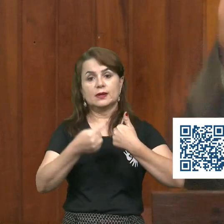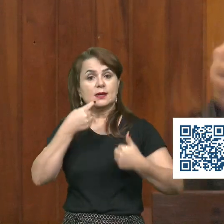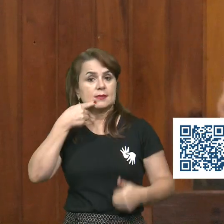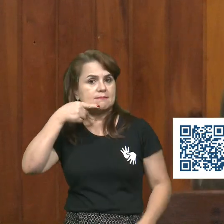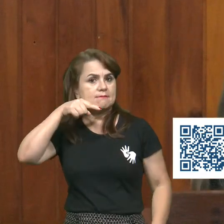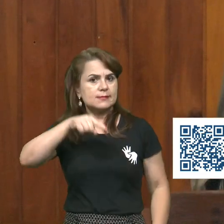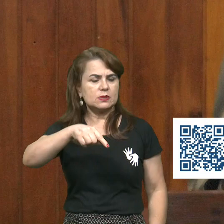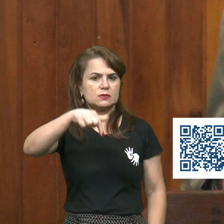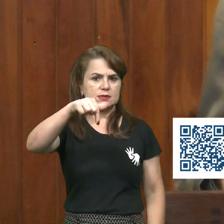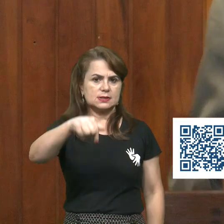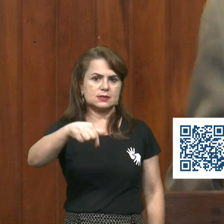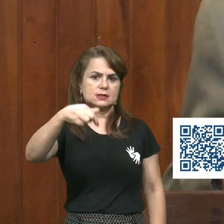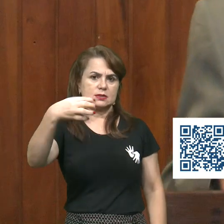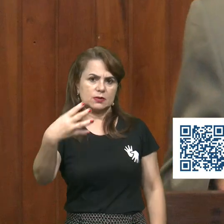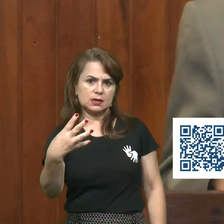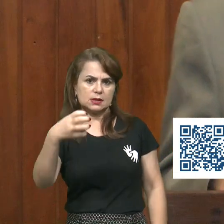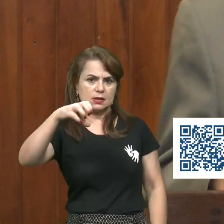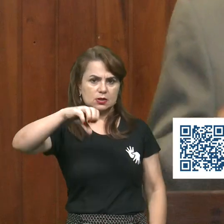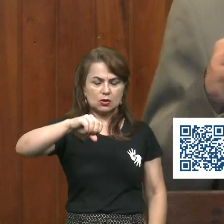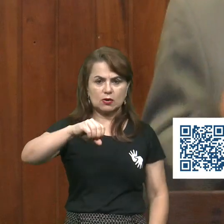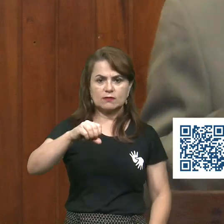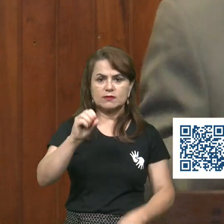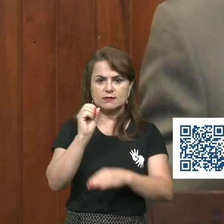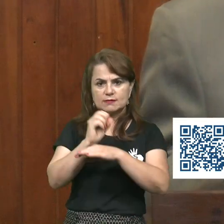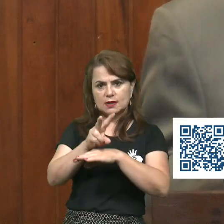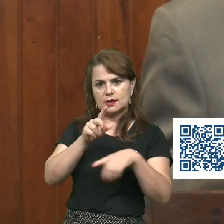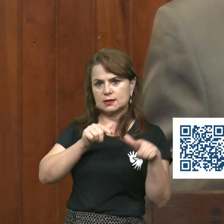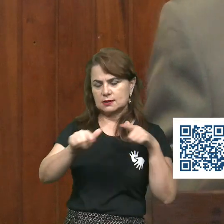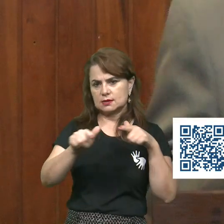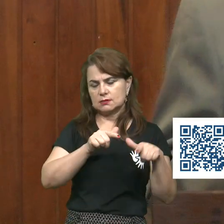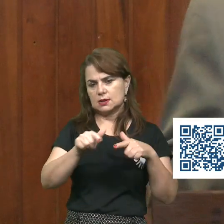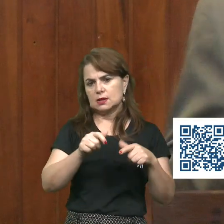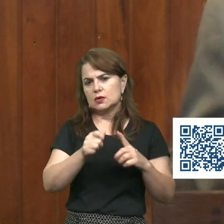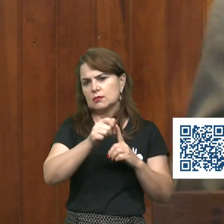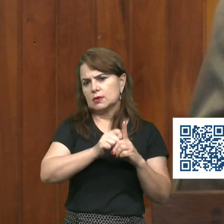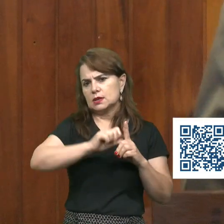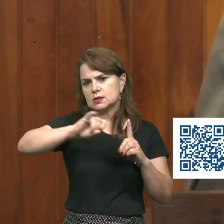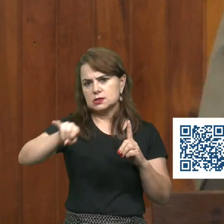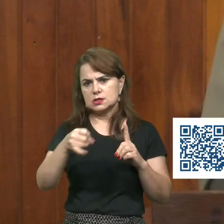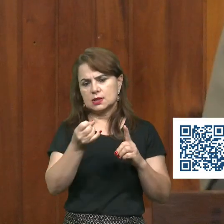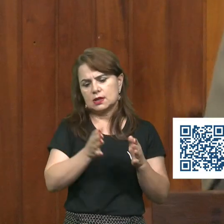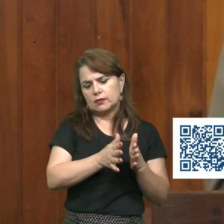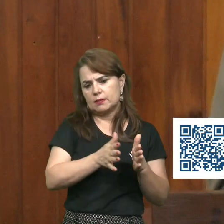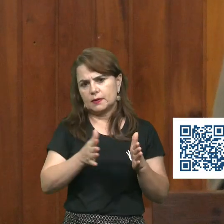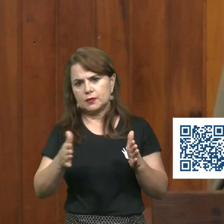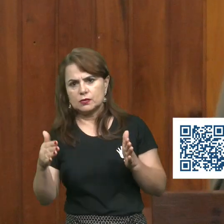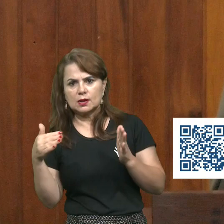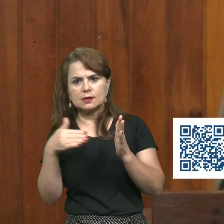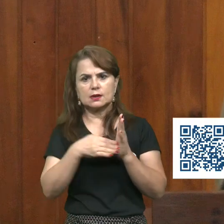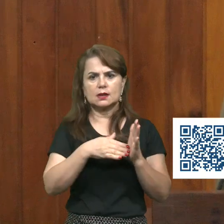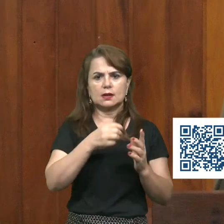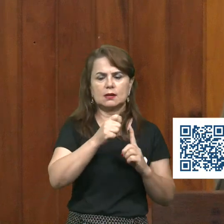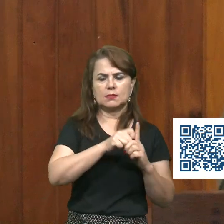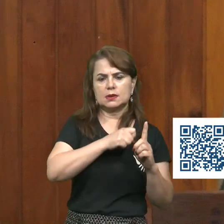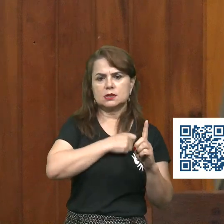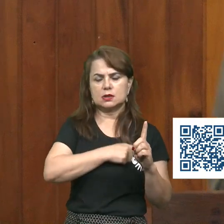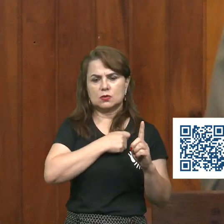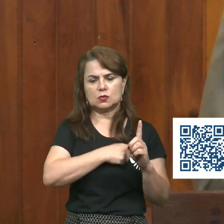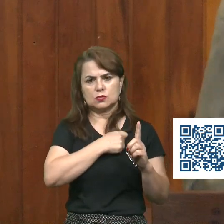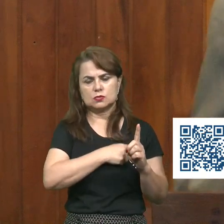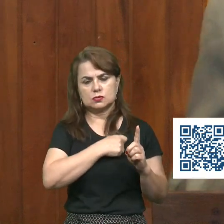1.749 vagas de trabalho de janeiro a agosto desse ano. Esses dados são do